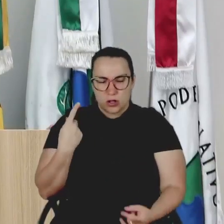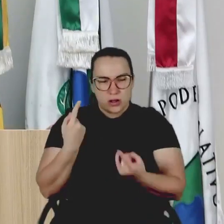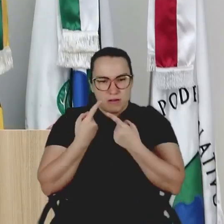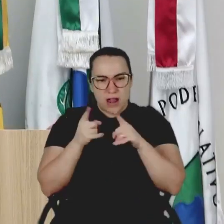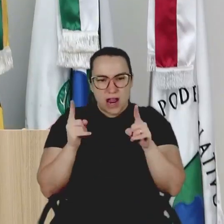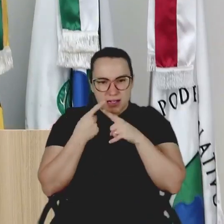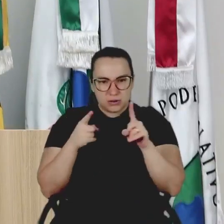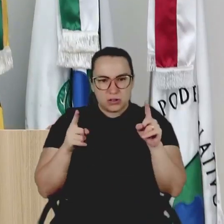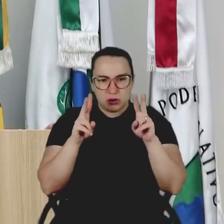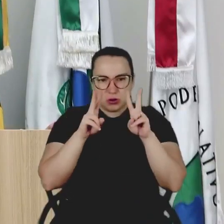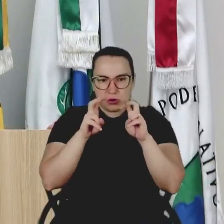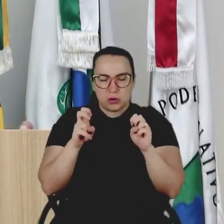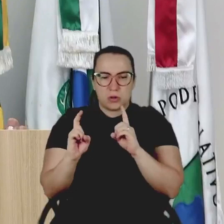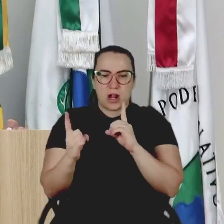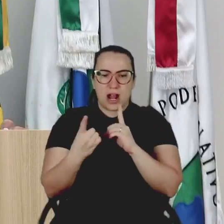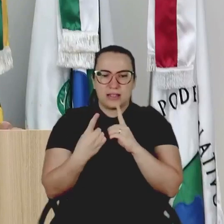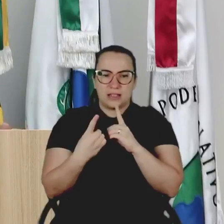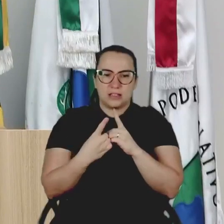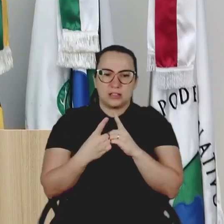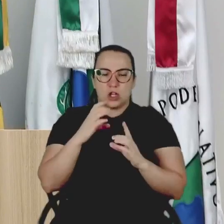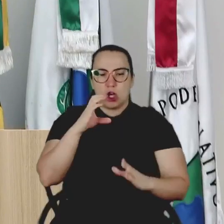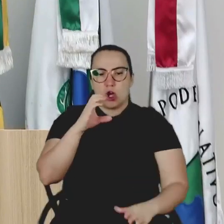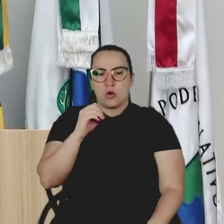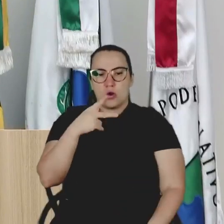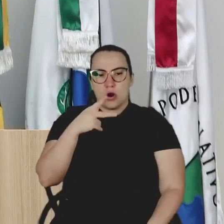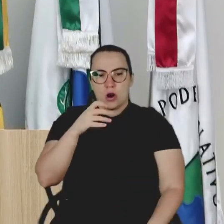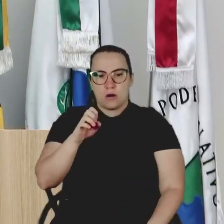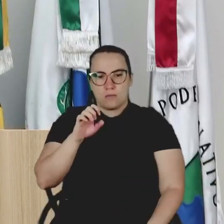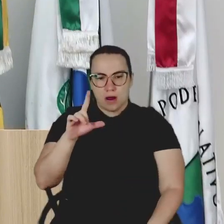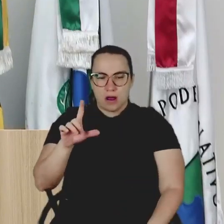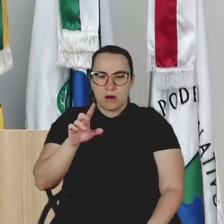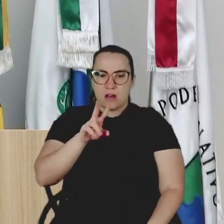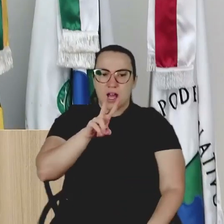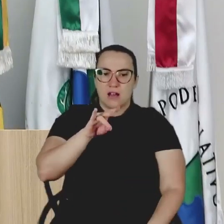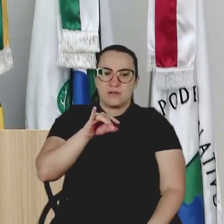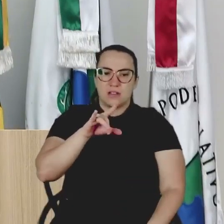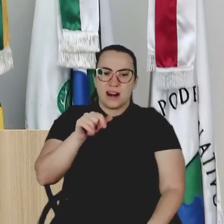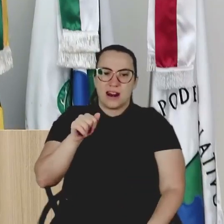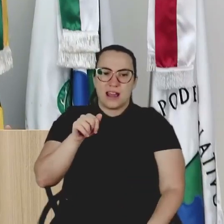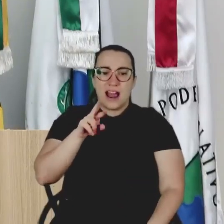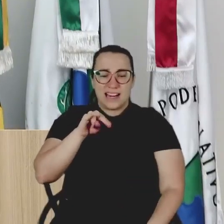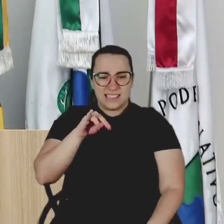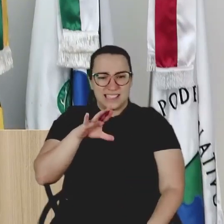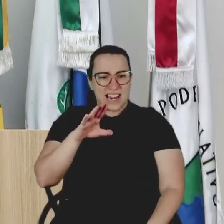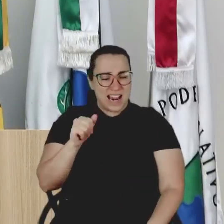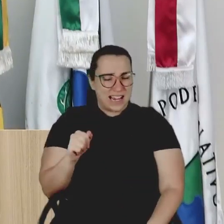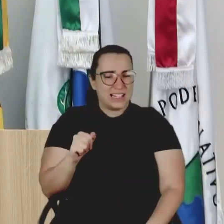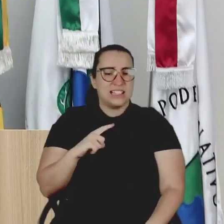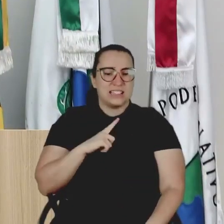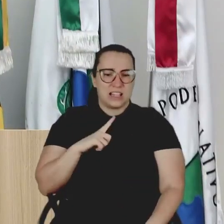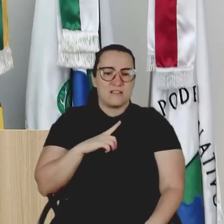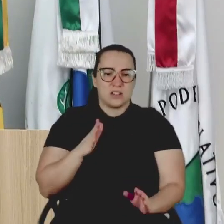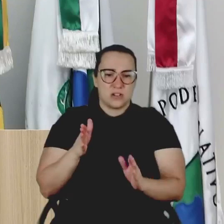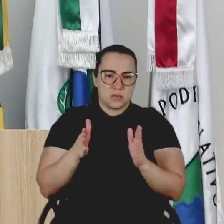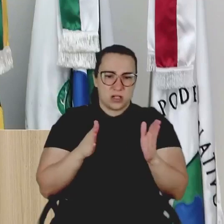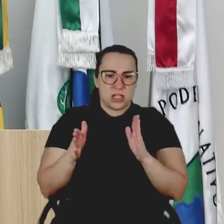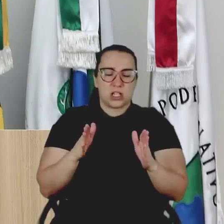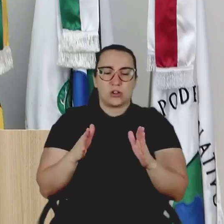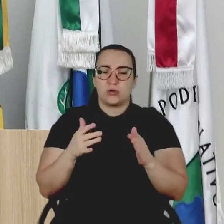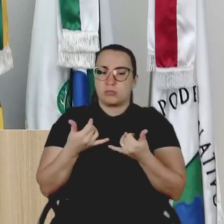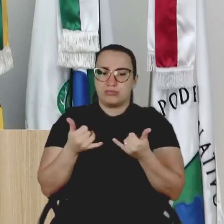a questão do atendimento da Copel. A Vila Rica mesmo ficou um período bem grande sem